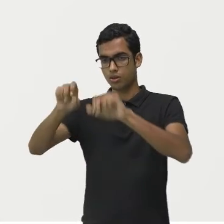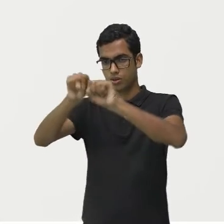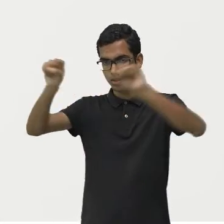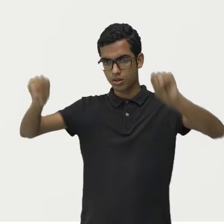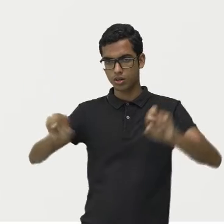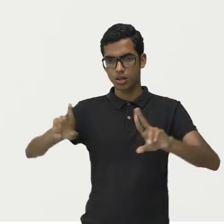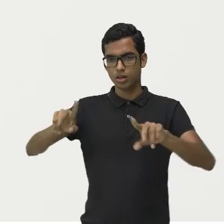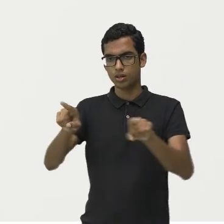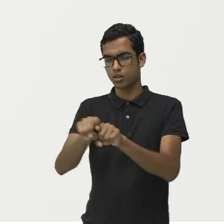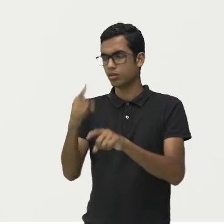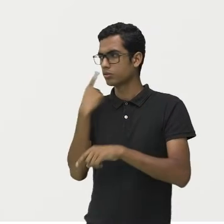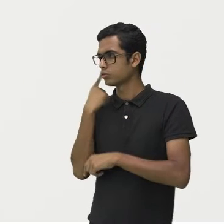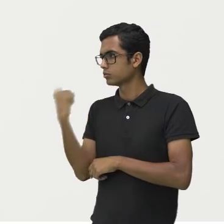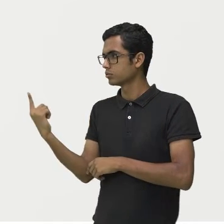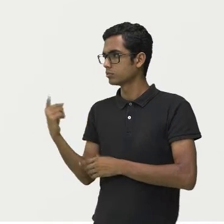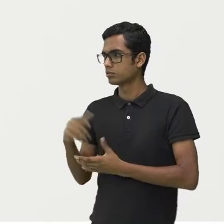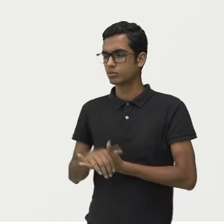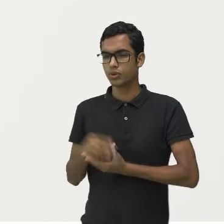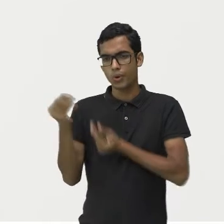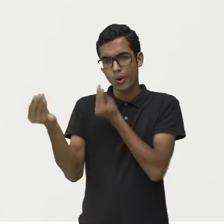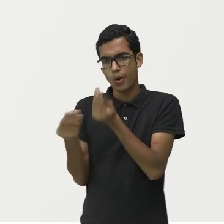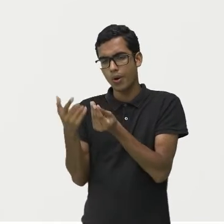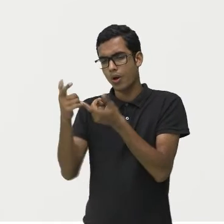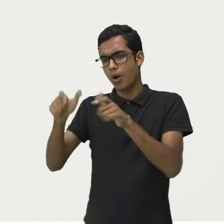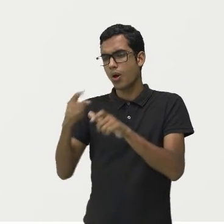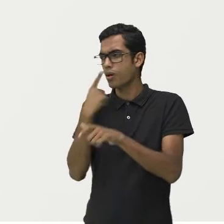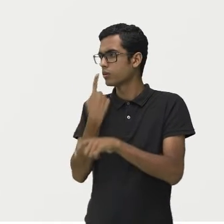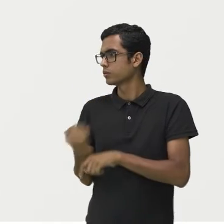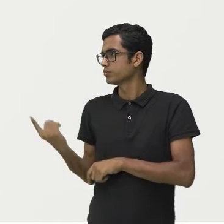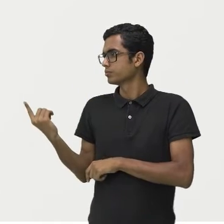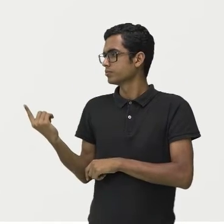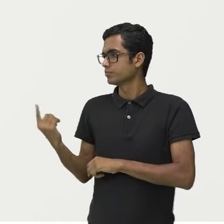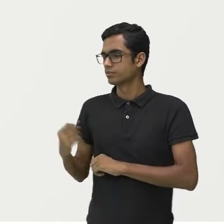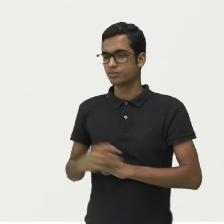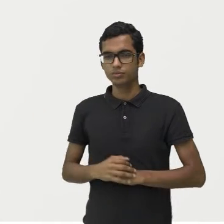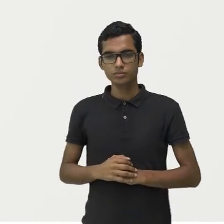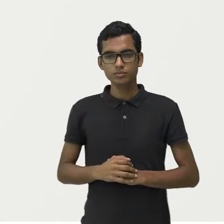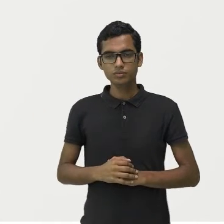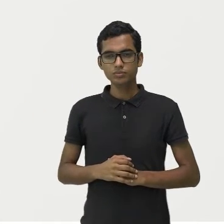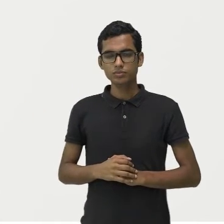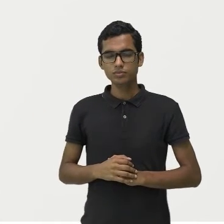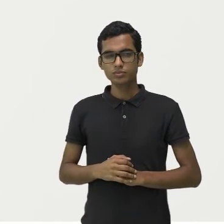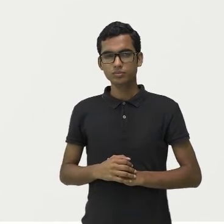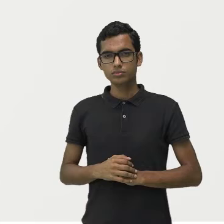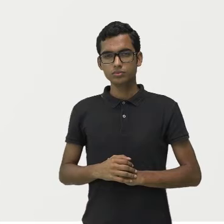vão divergir entre si. E onde é que eles estão? Estão aqui, ó.